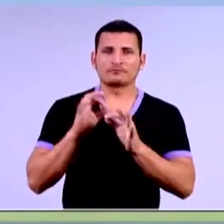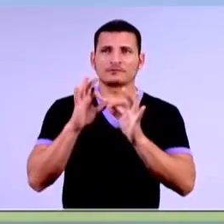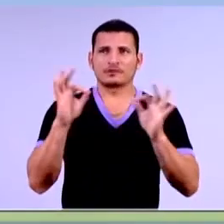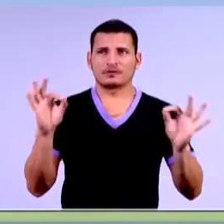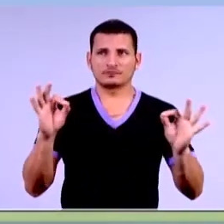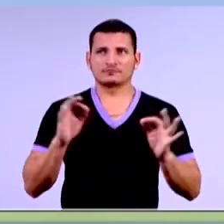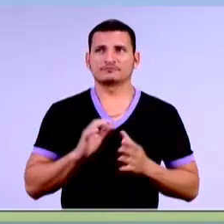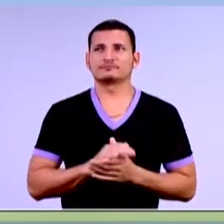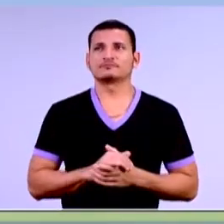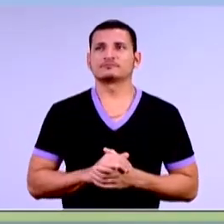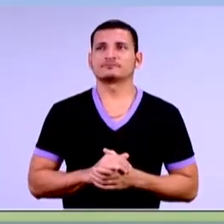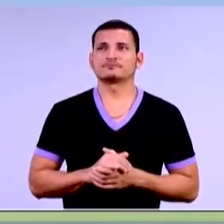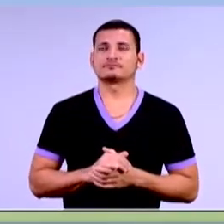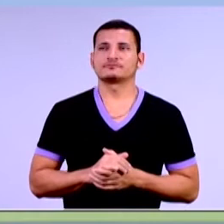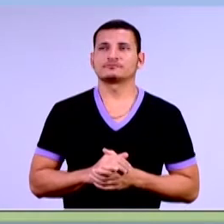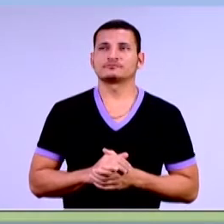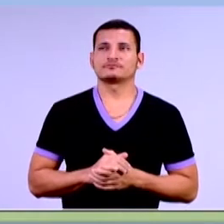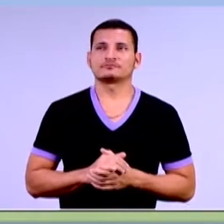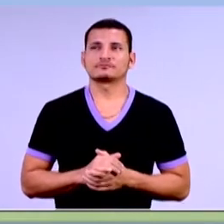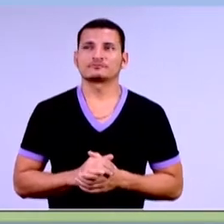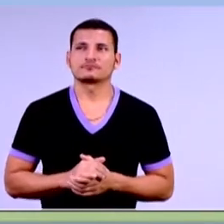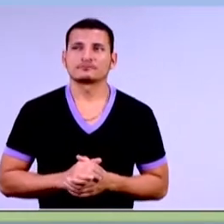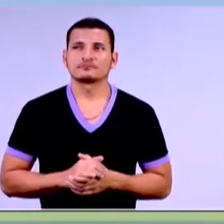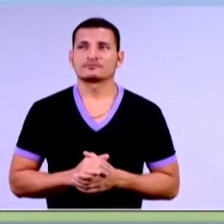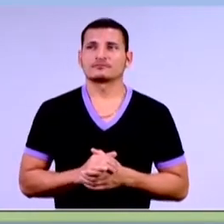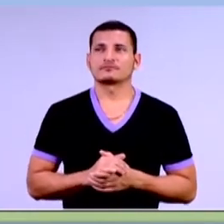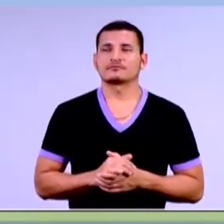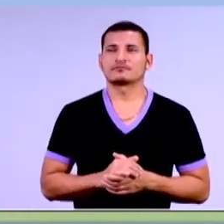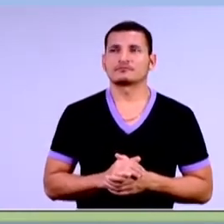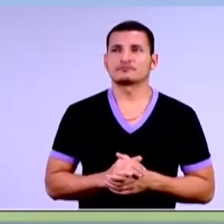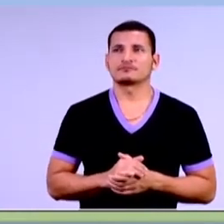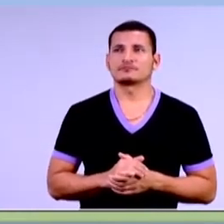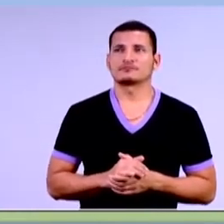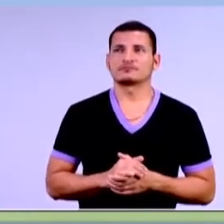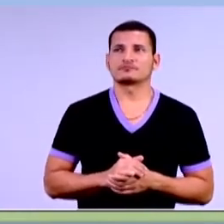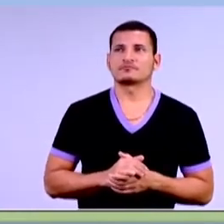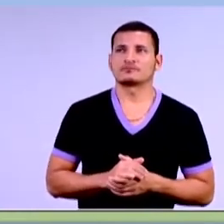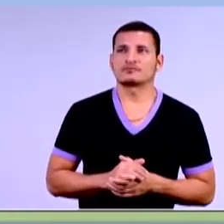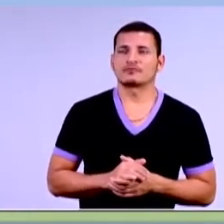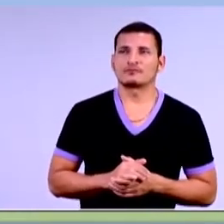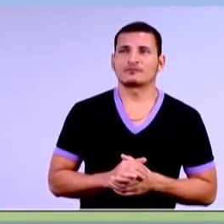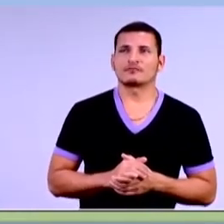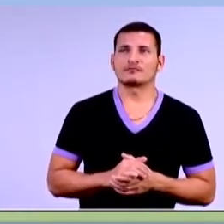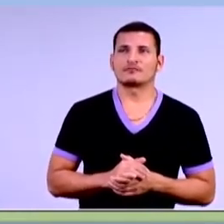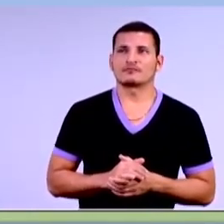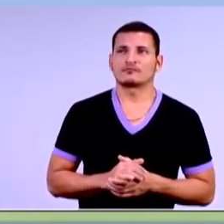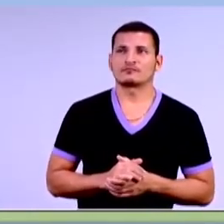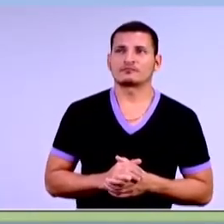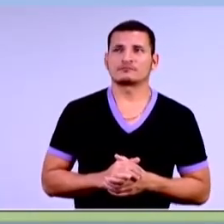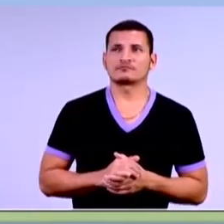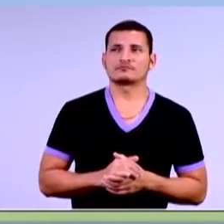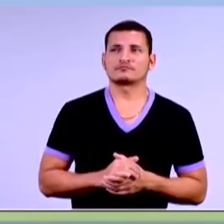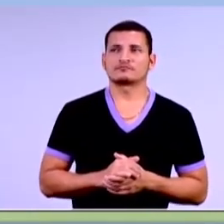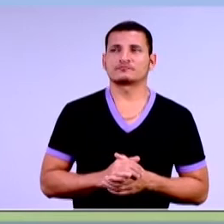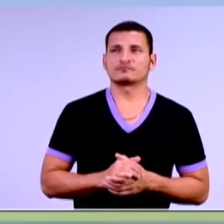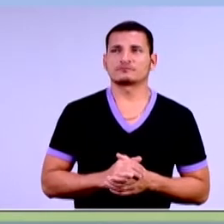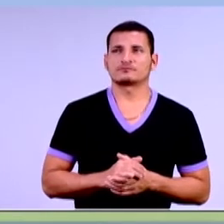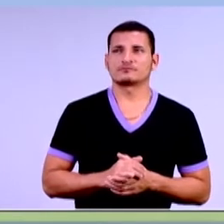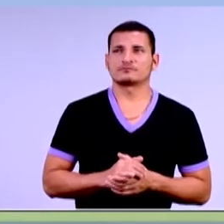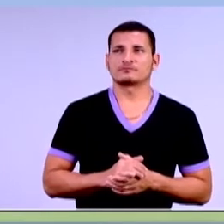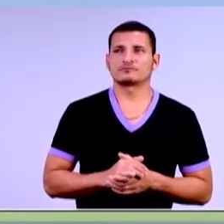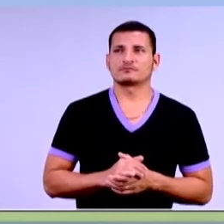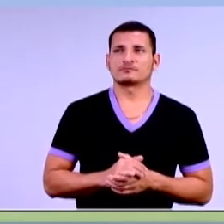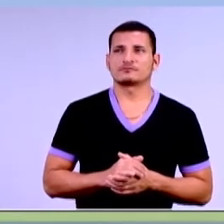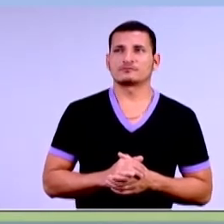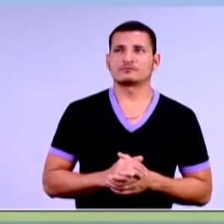ayers em porto velho mais houses bank my house então